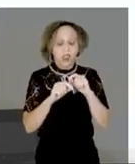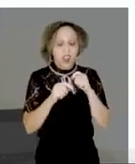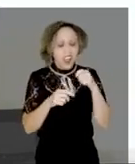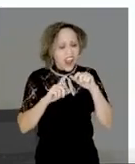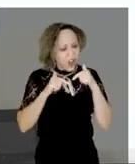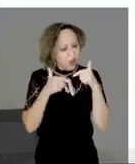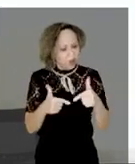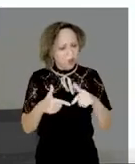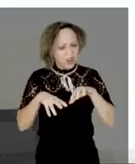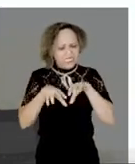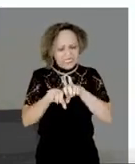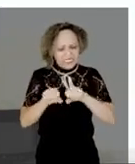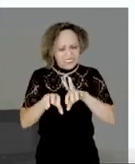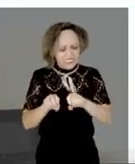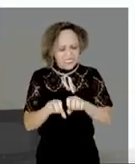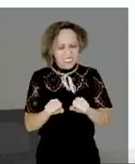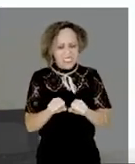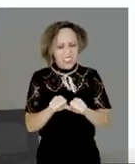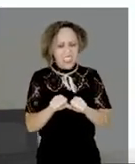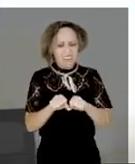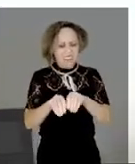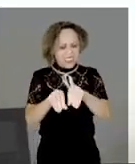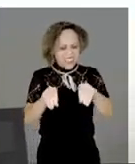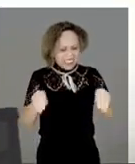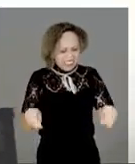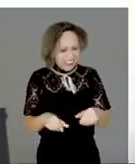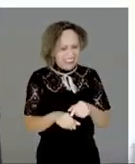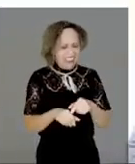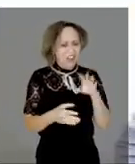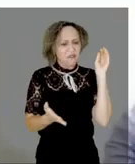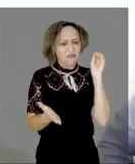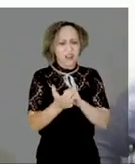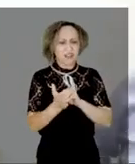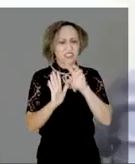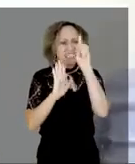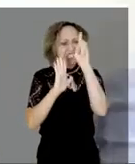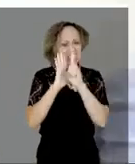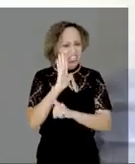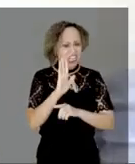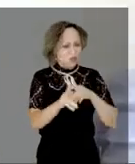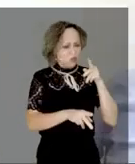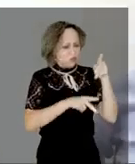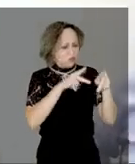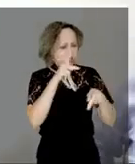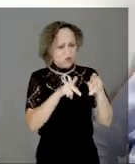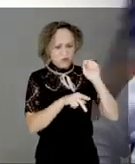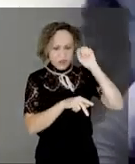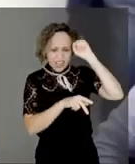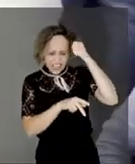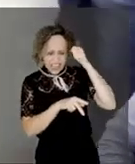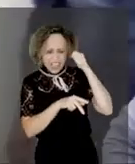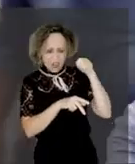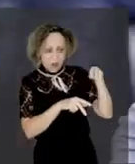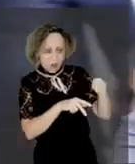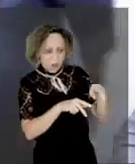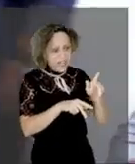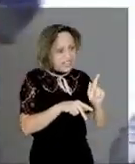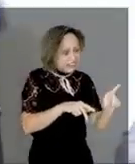que pulsa no mundo, num processo de violência, brutalidades